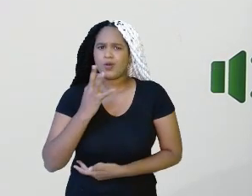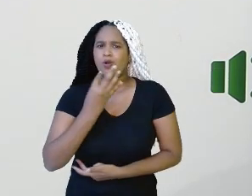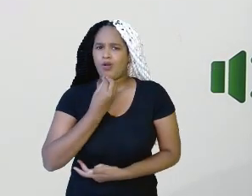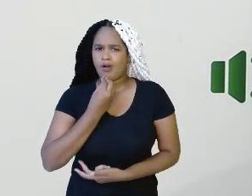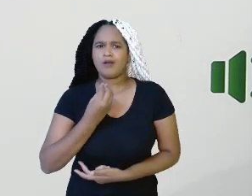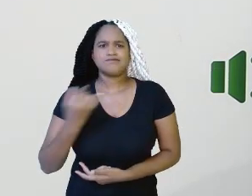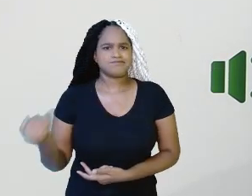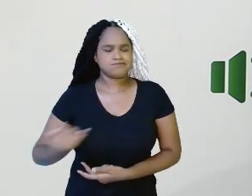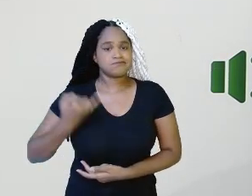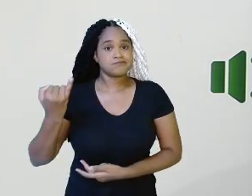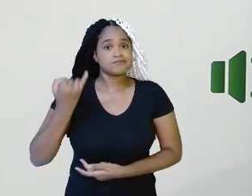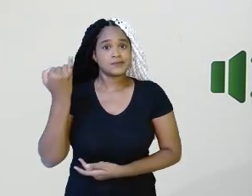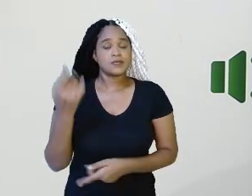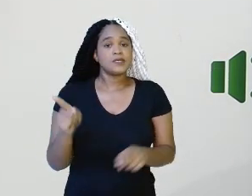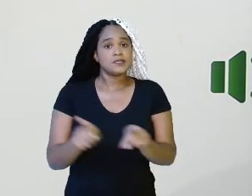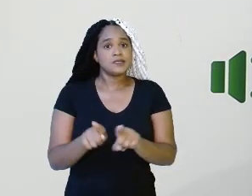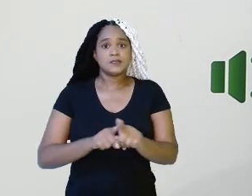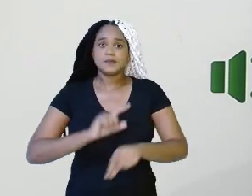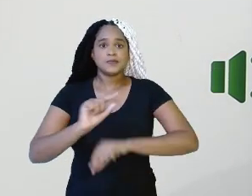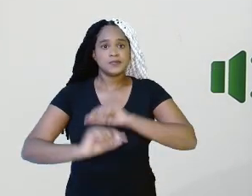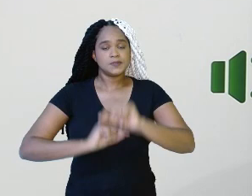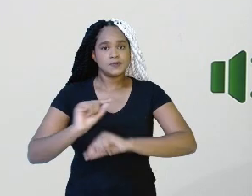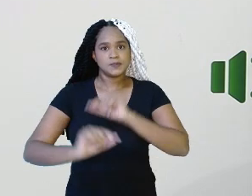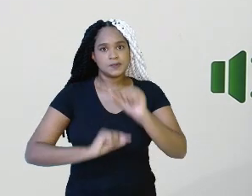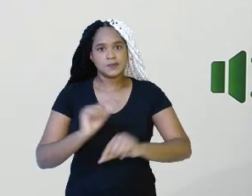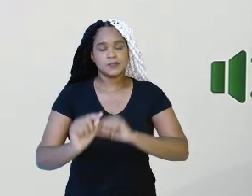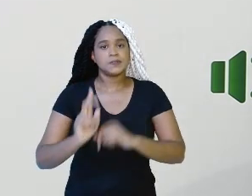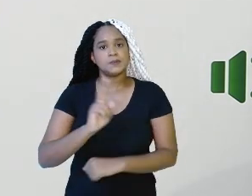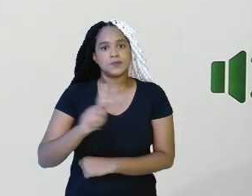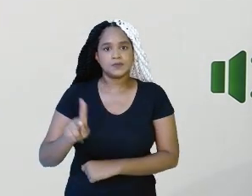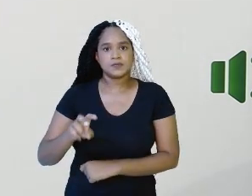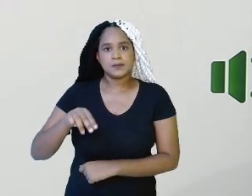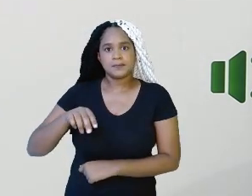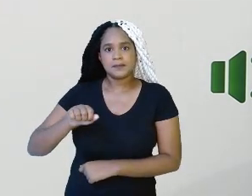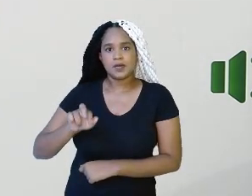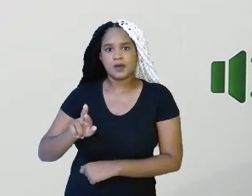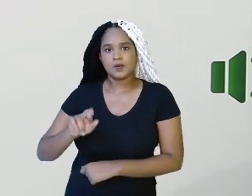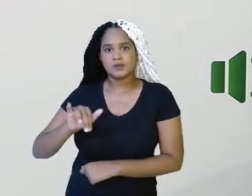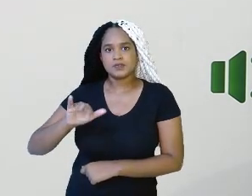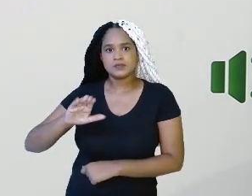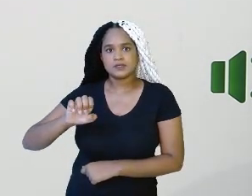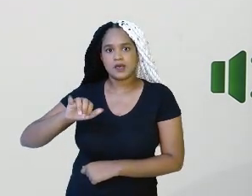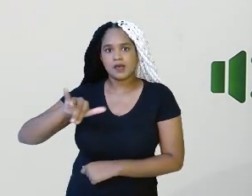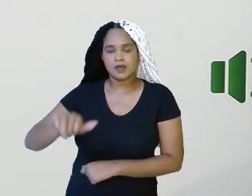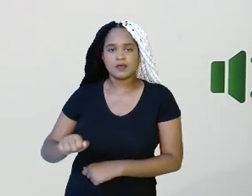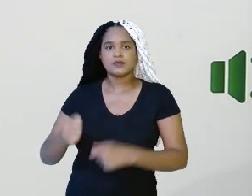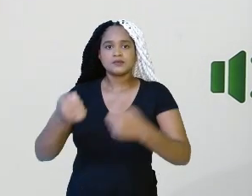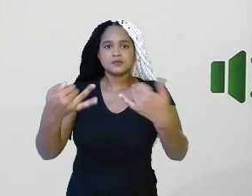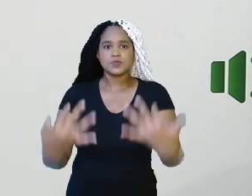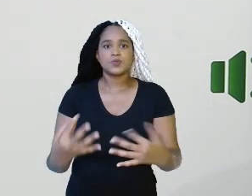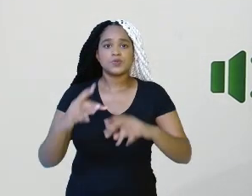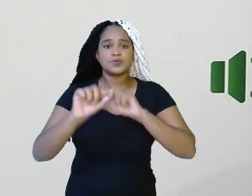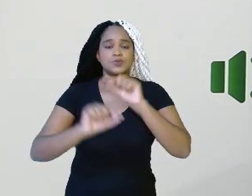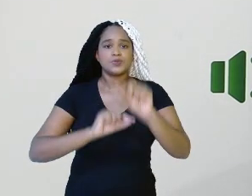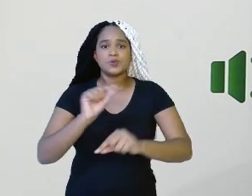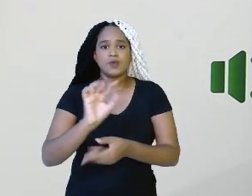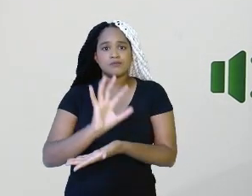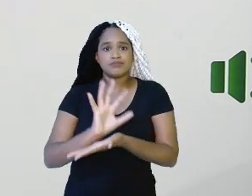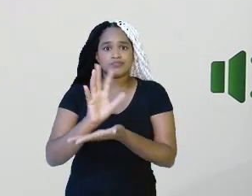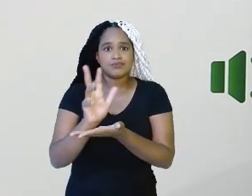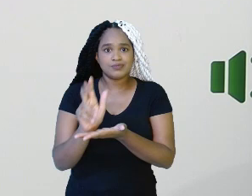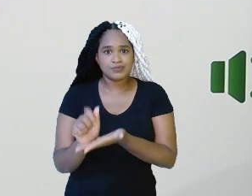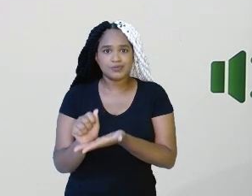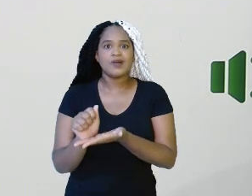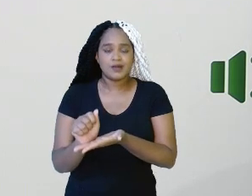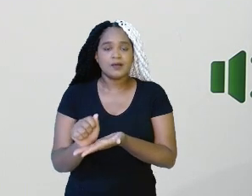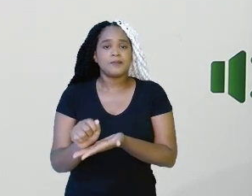grande importância. E depois, com a professora Mauricéia, a gente falou um pouquinho sobre as comunidades quilombolas. Também